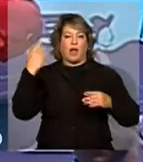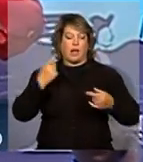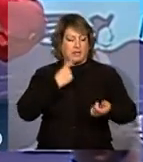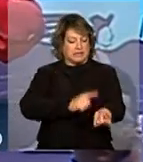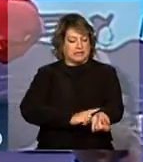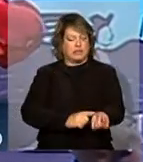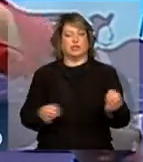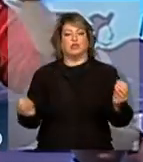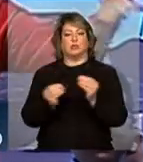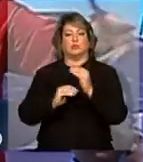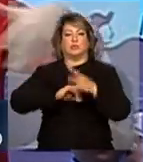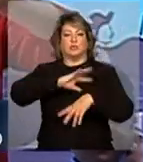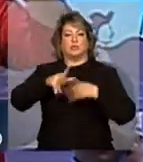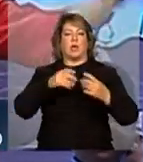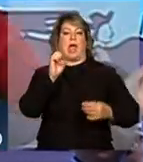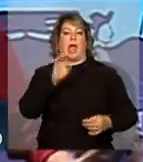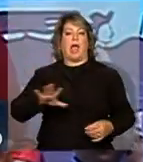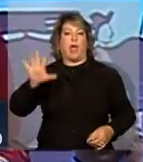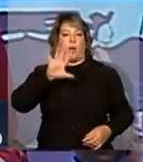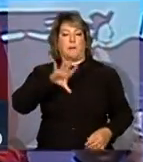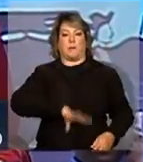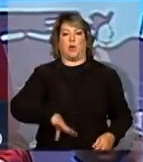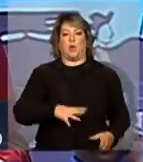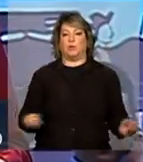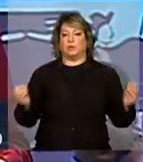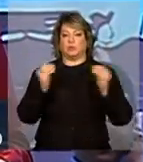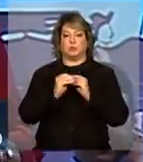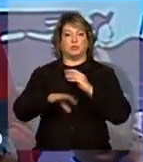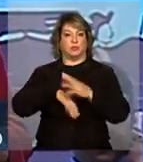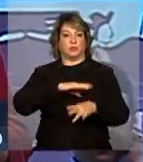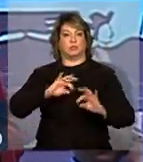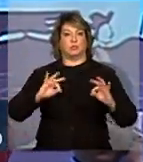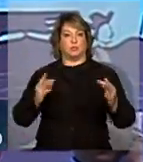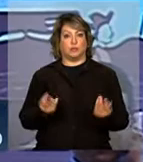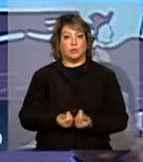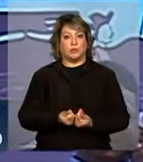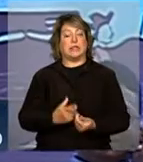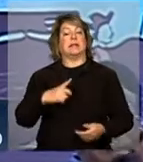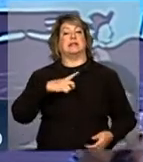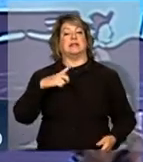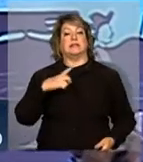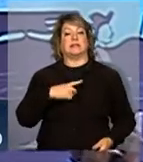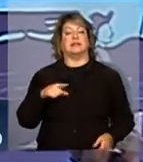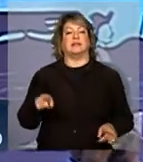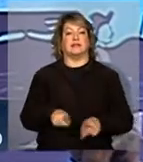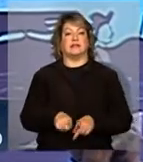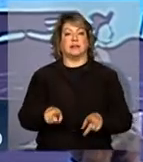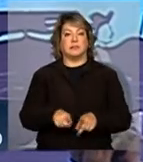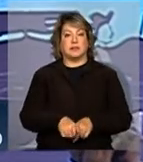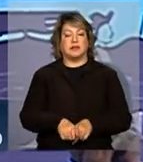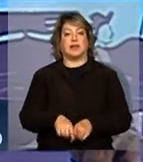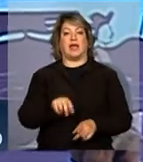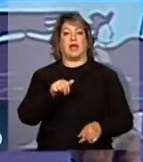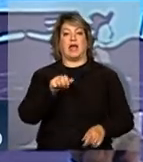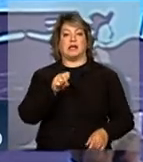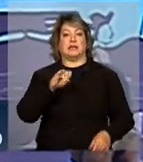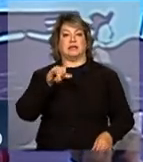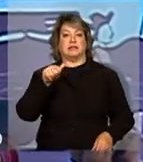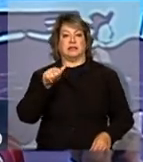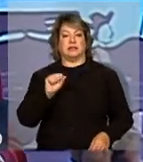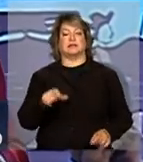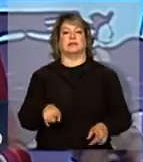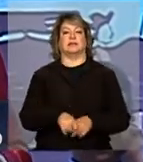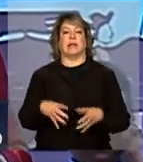da colonização dos europeus, dos portugueses, de termos a participação dos asiáticos,